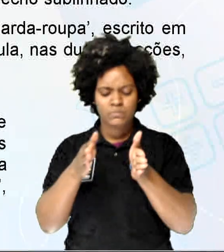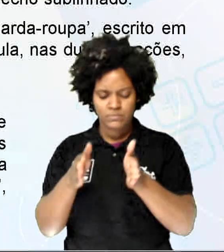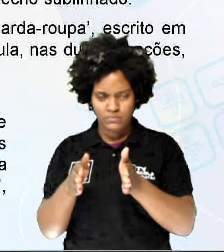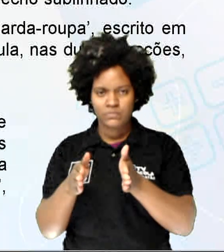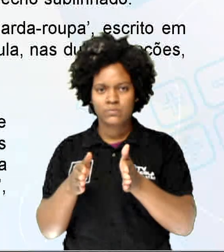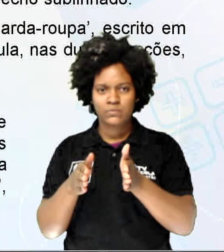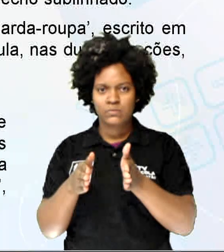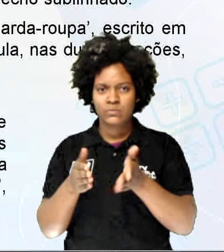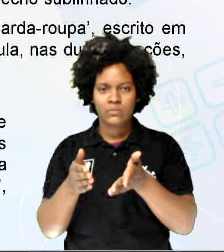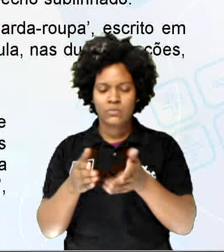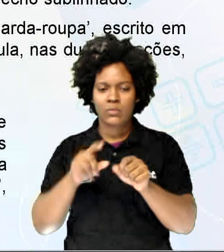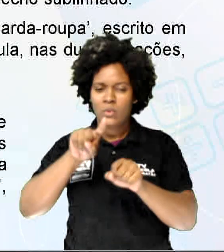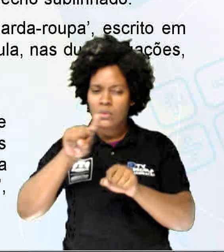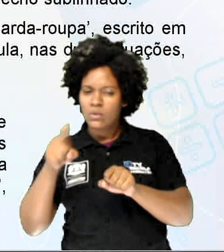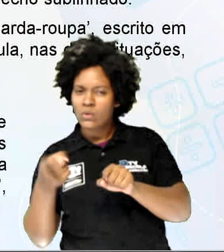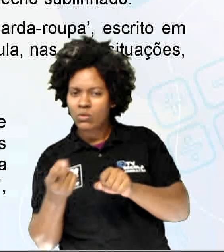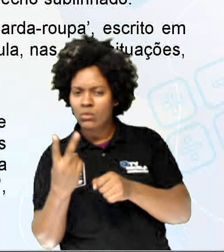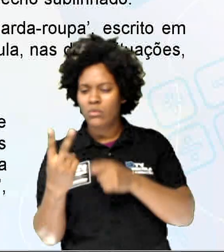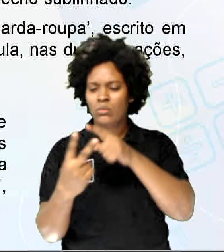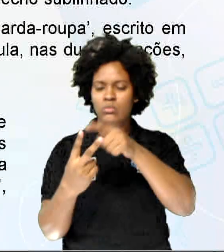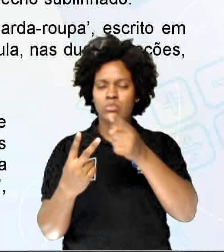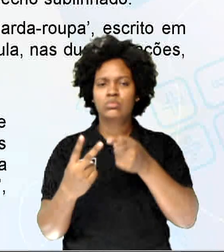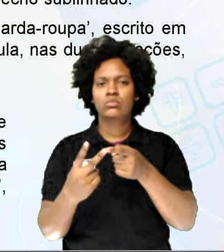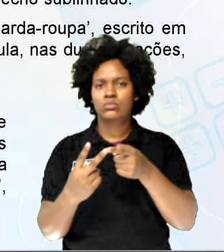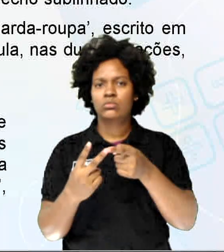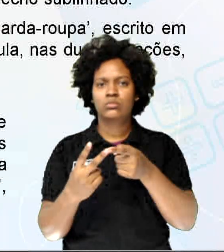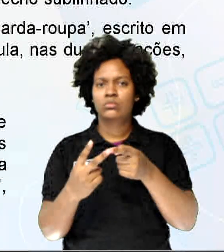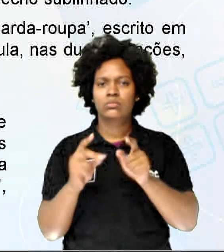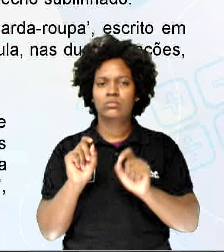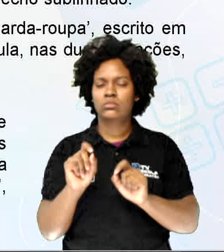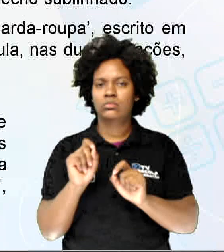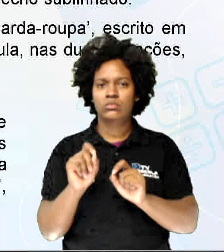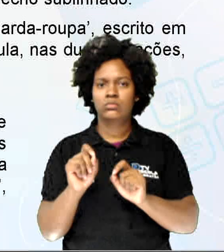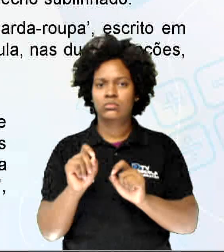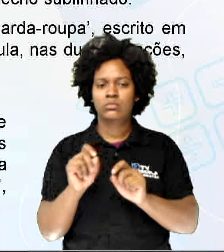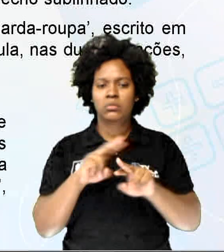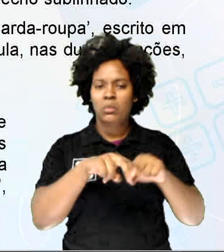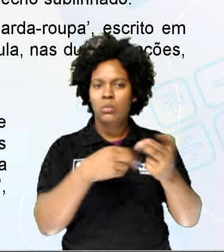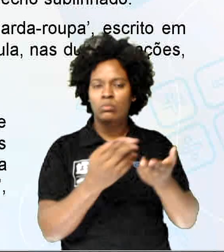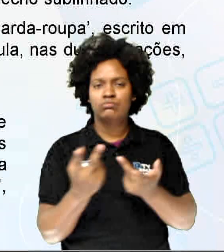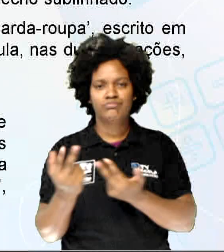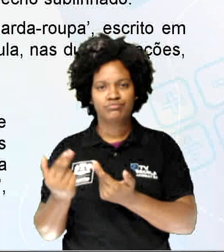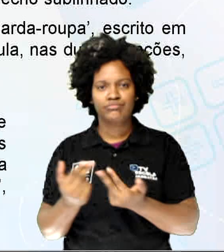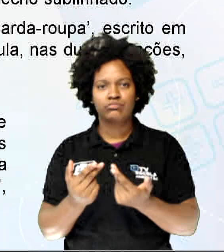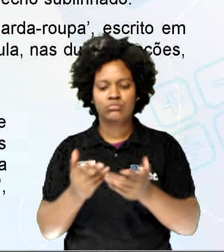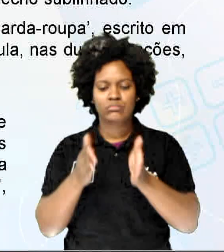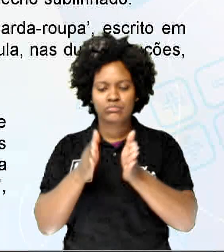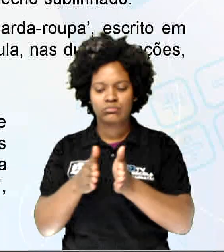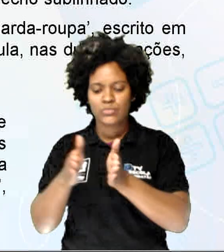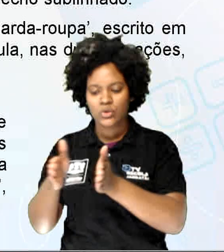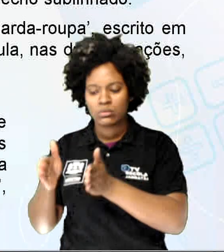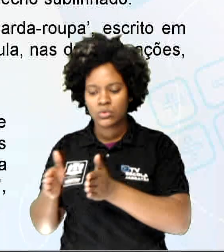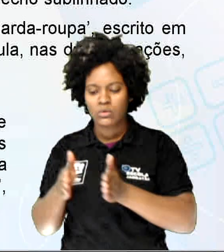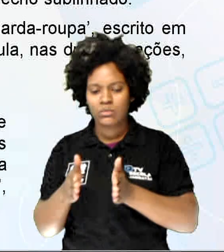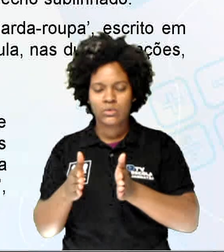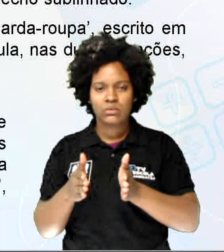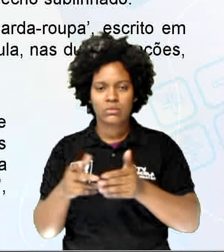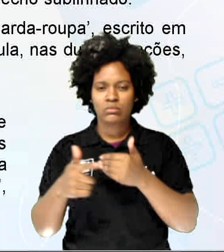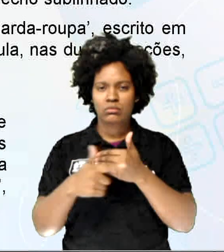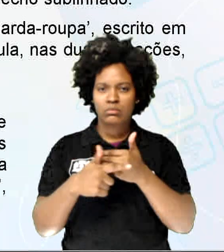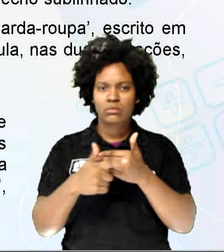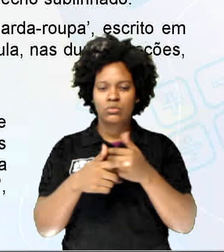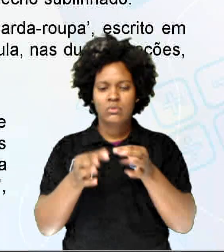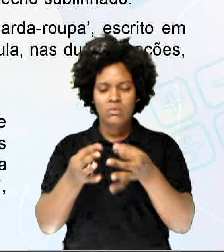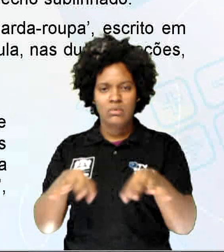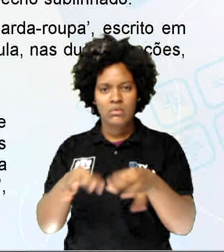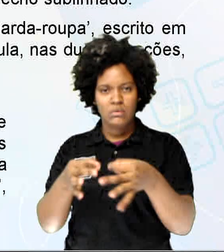O emprego da vírgula nas duas situações se deve à mesma razão, separa termos de mesma função sintática. Esse